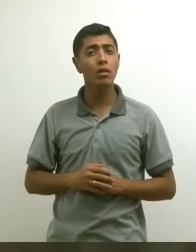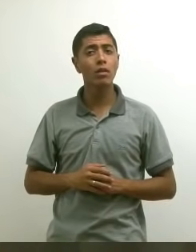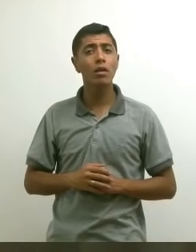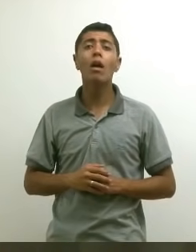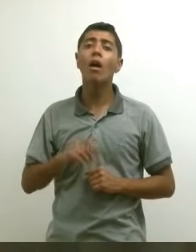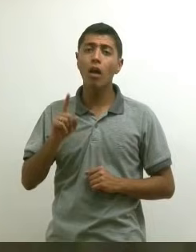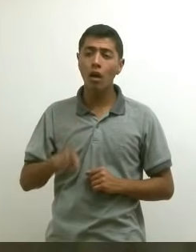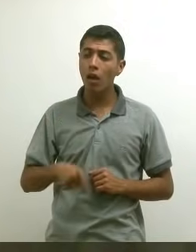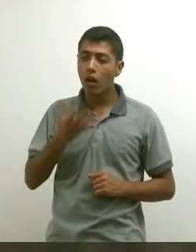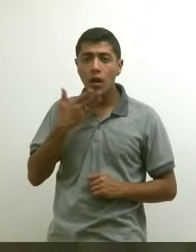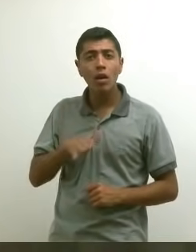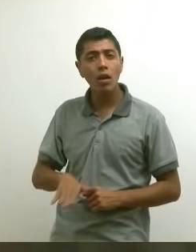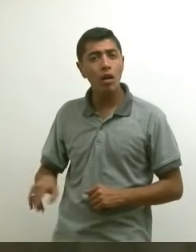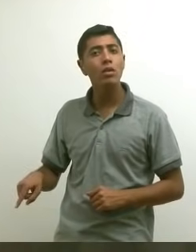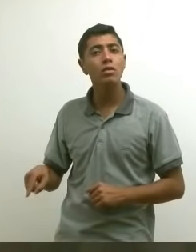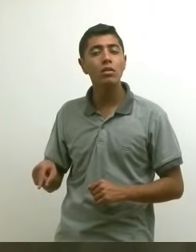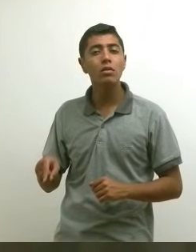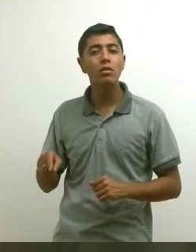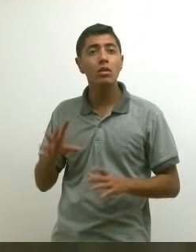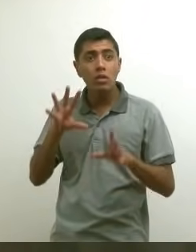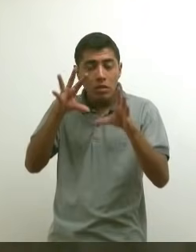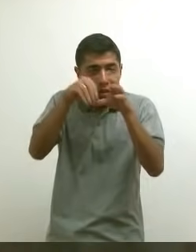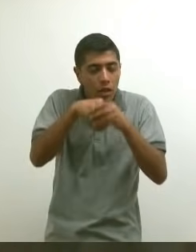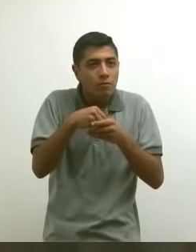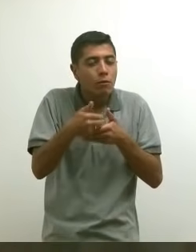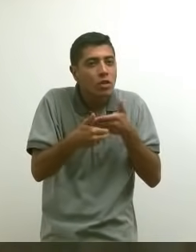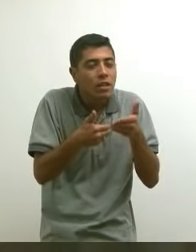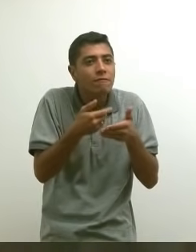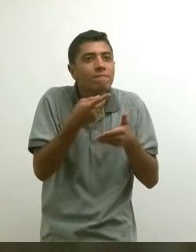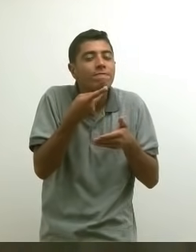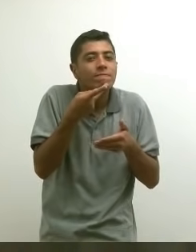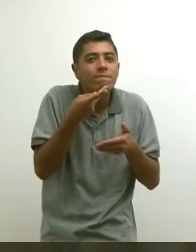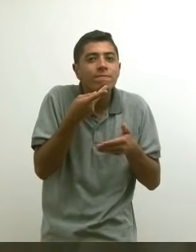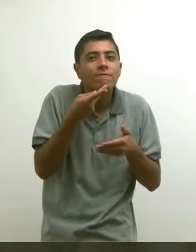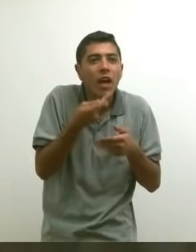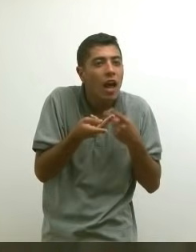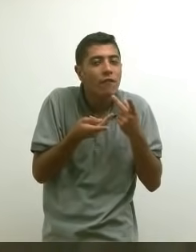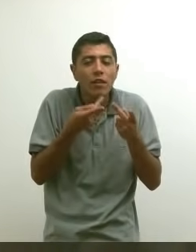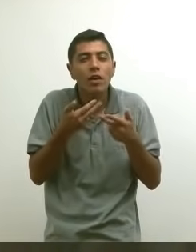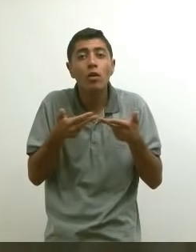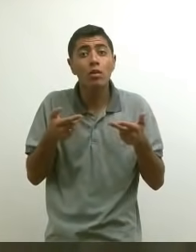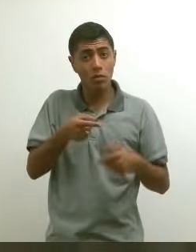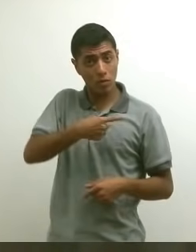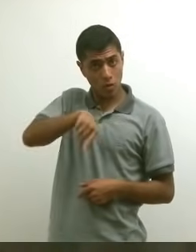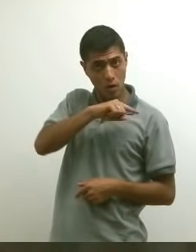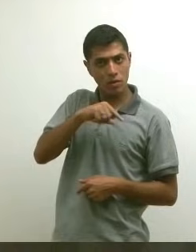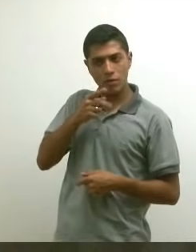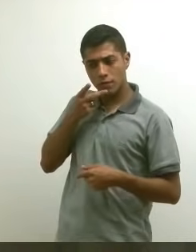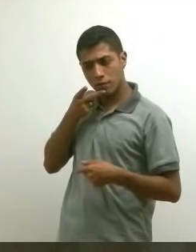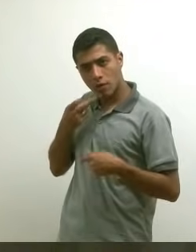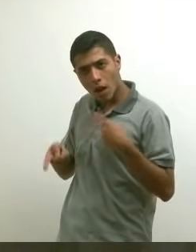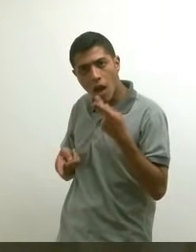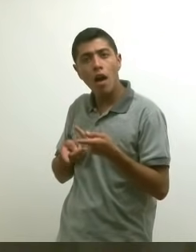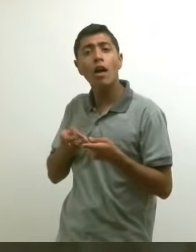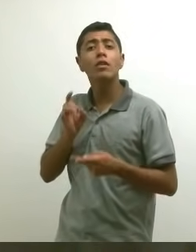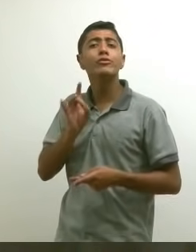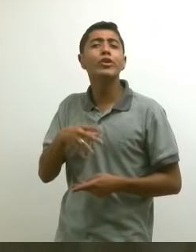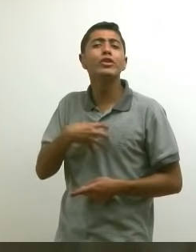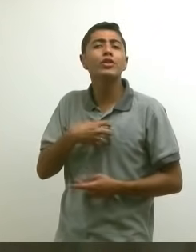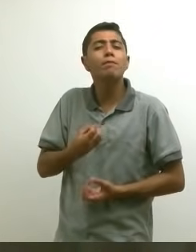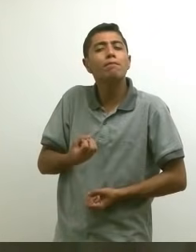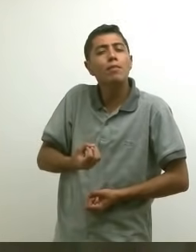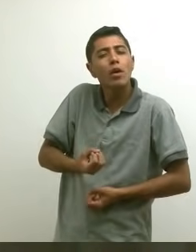falar só se fôr poeticamente só se for uma linguagem